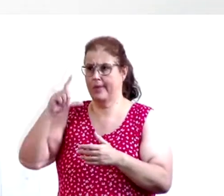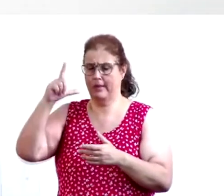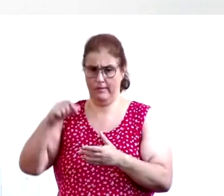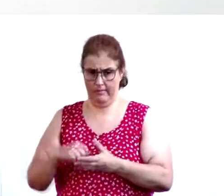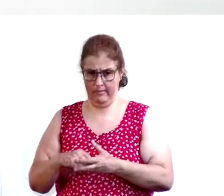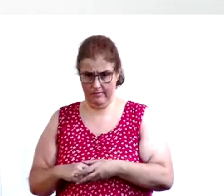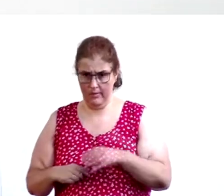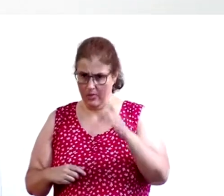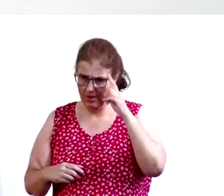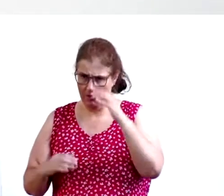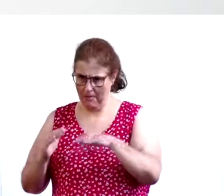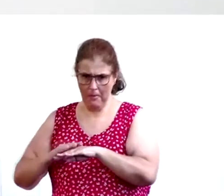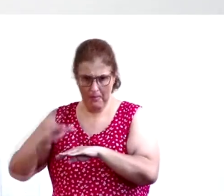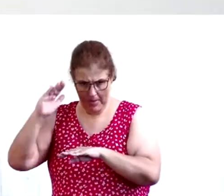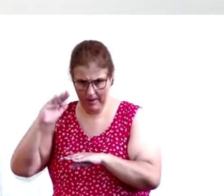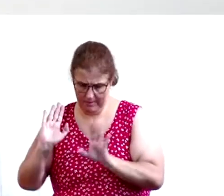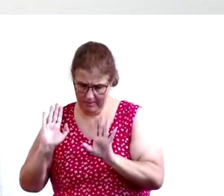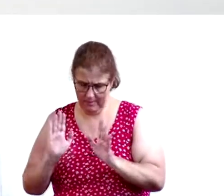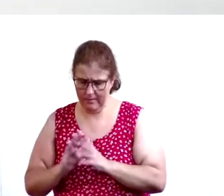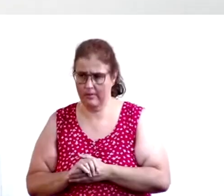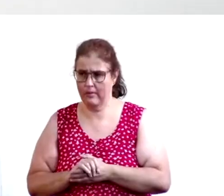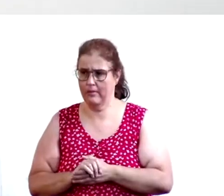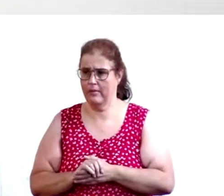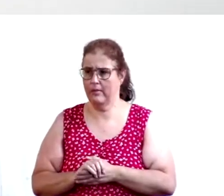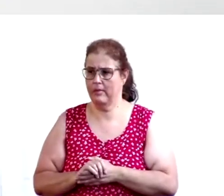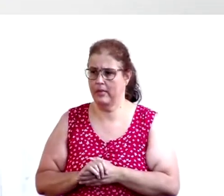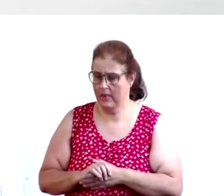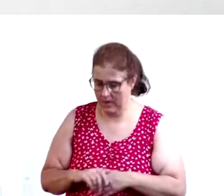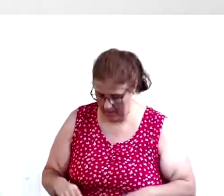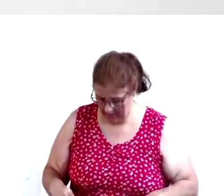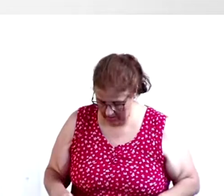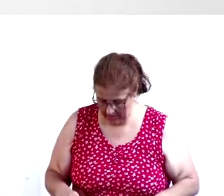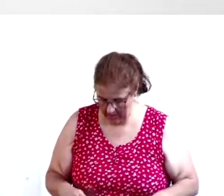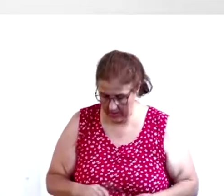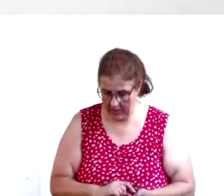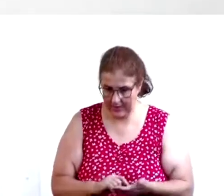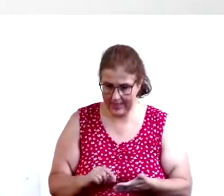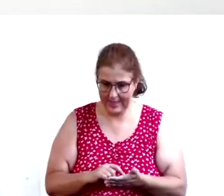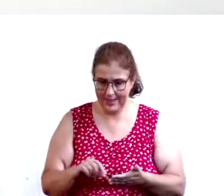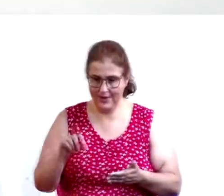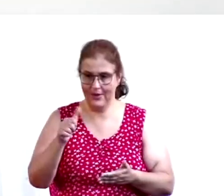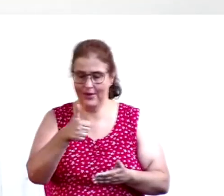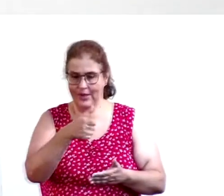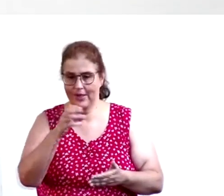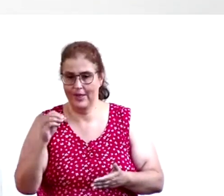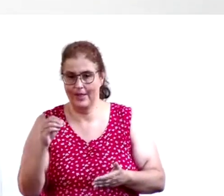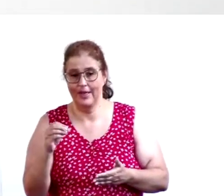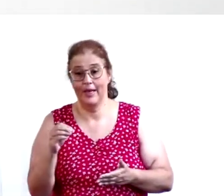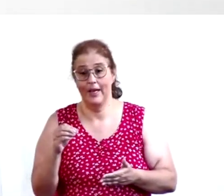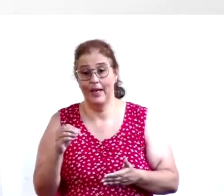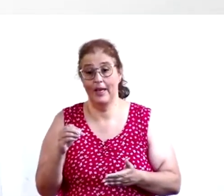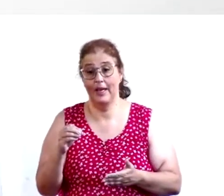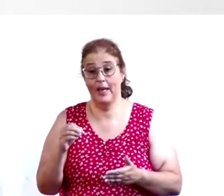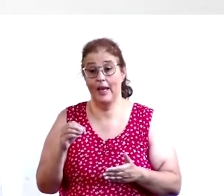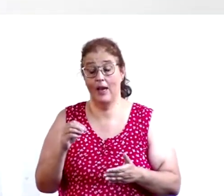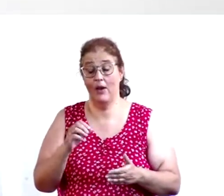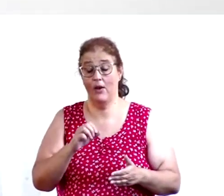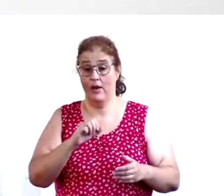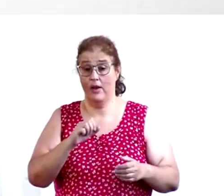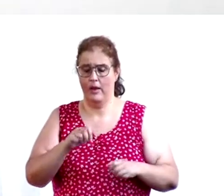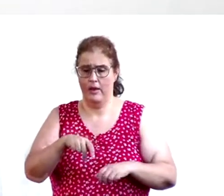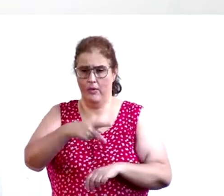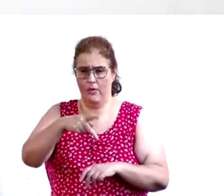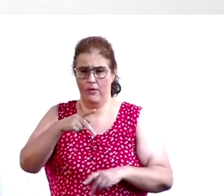abrir, mas João escreveu em Apocalipse capítulo 5, no versículo 10, que essa nação santa, esse sacerdócio